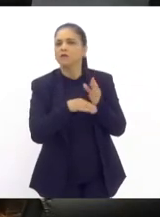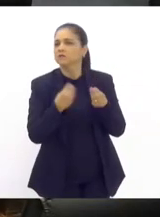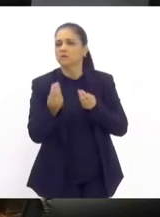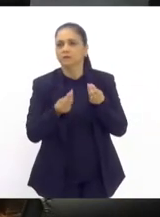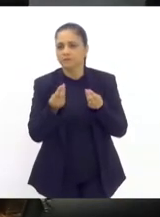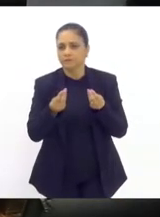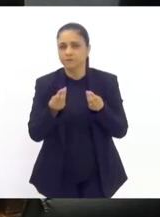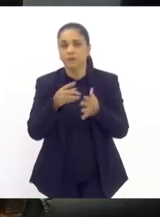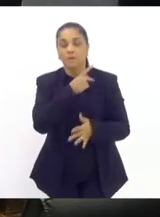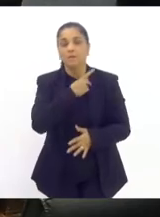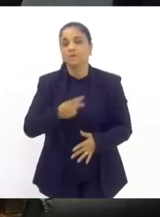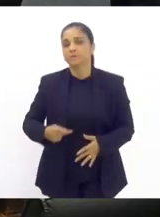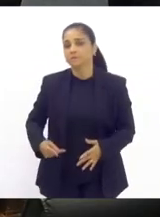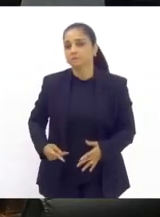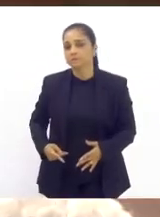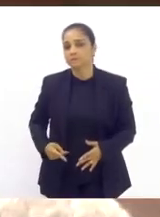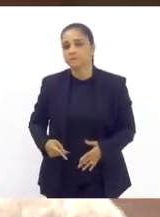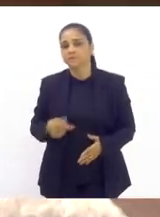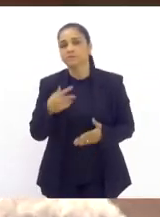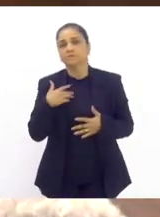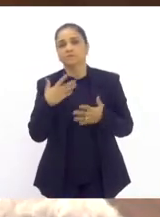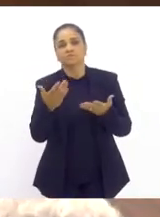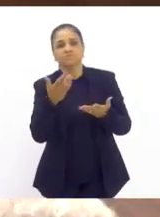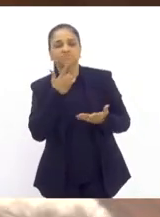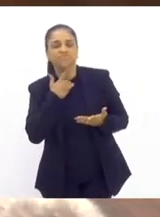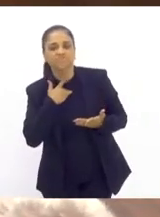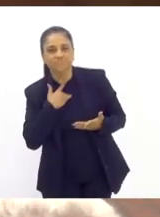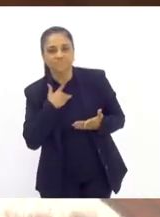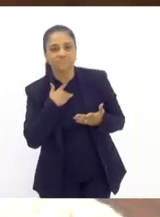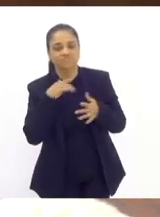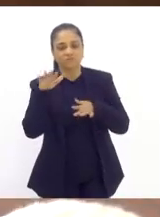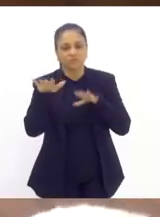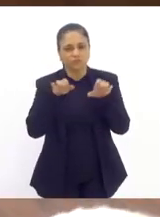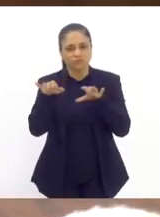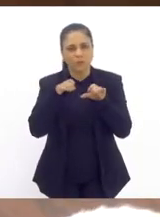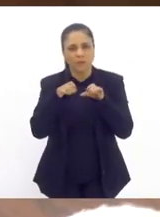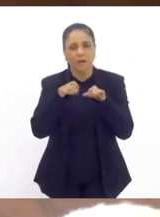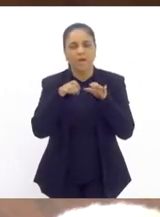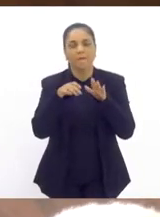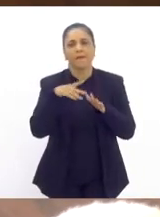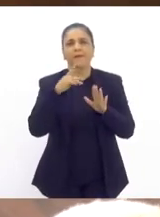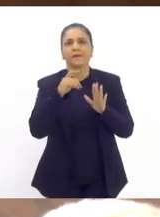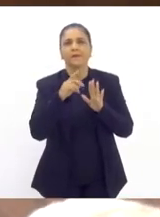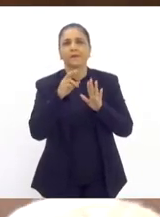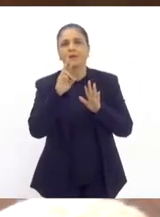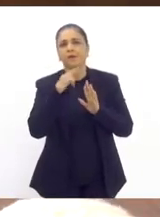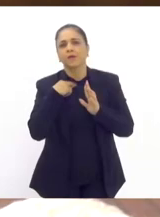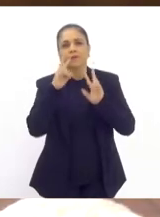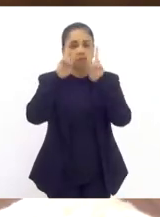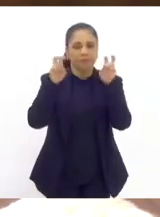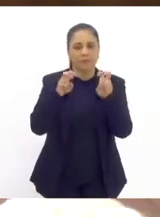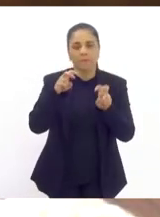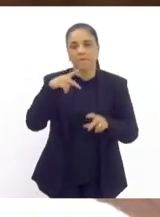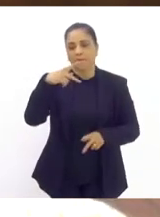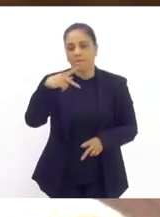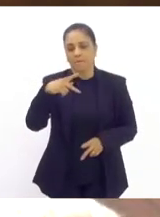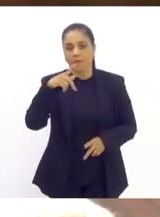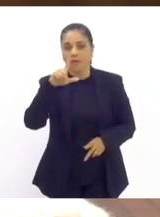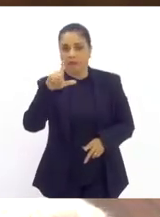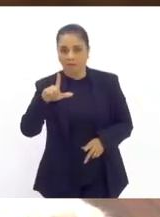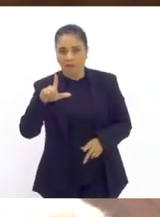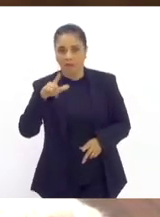presidenta queria que vossa excelência chamasse os trabalhos à ordem com relação ao PL 4978 de 2021 de minha autoria